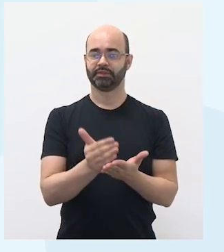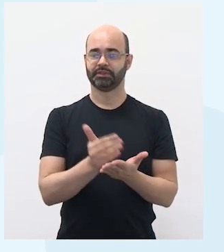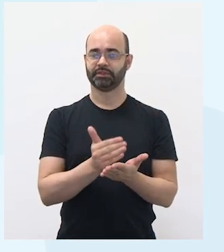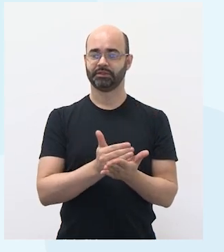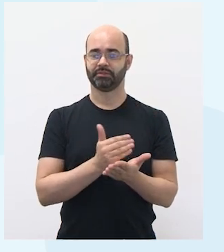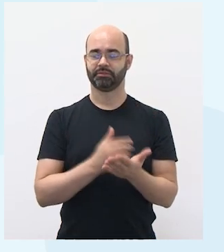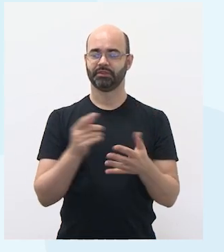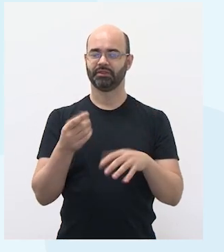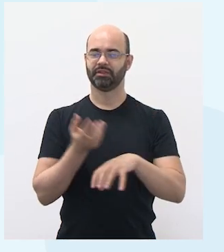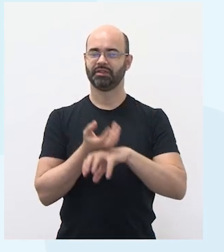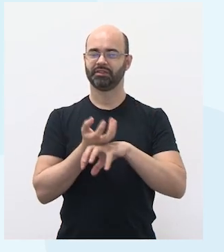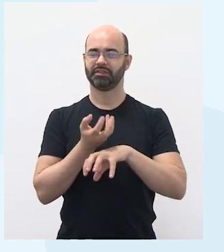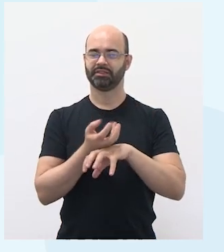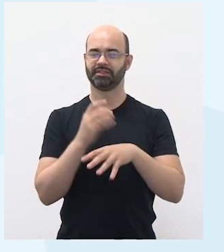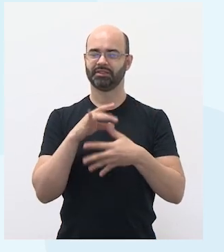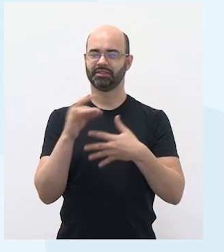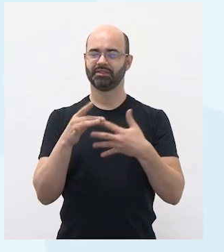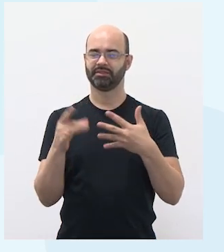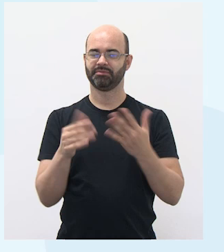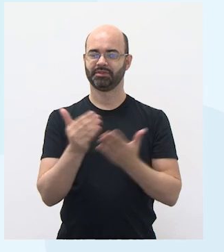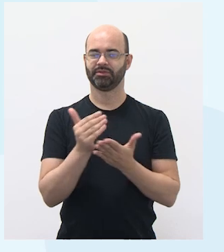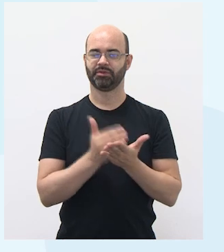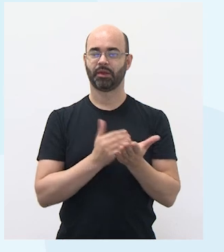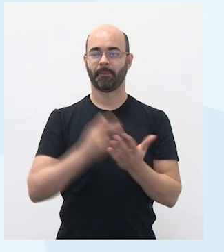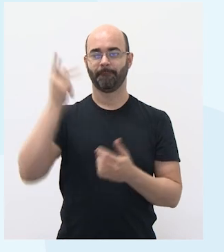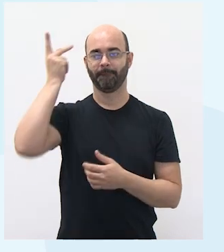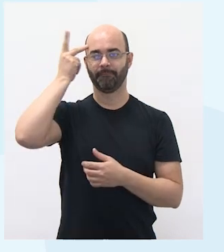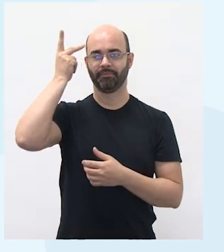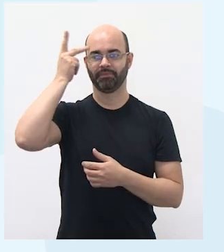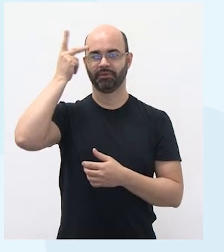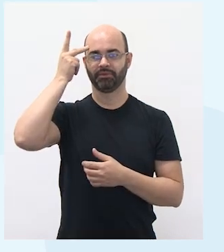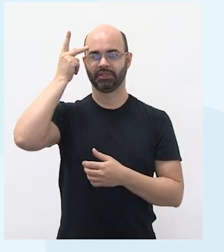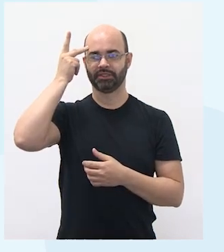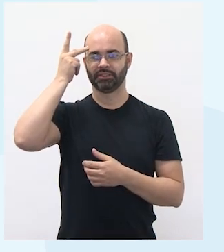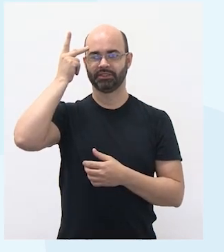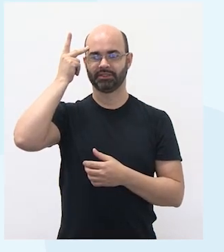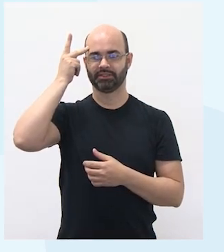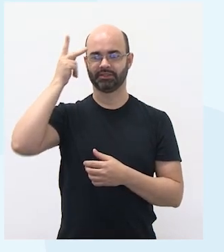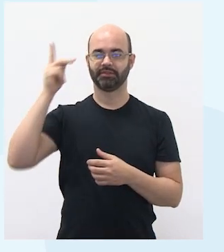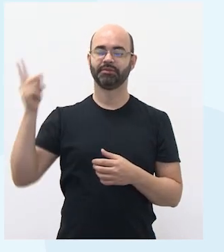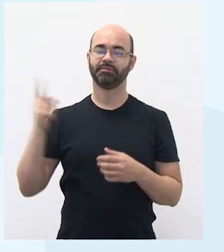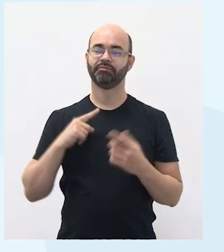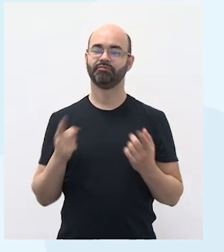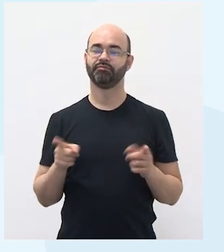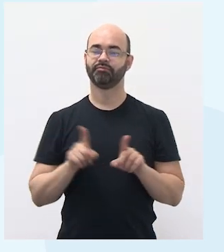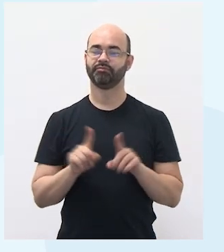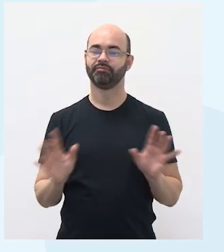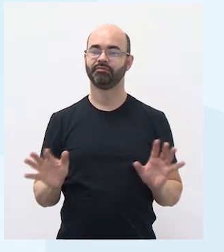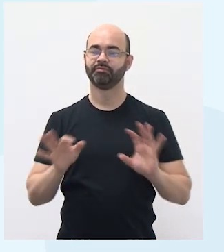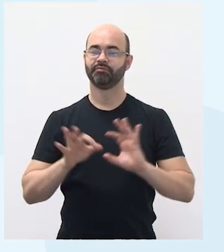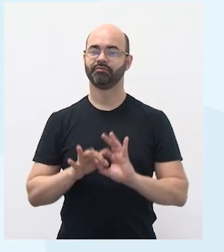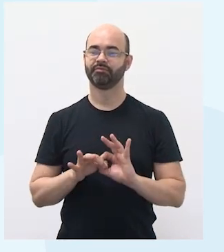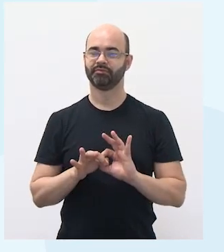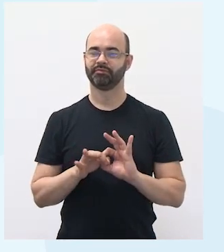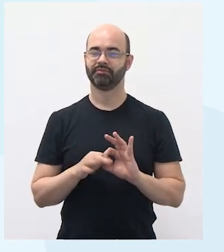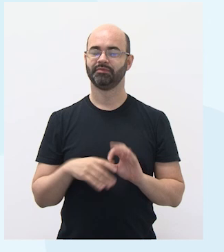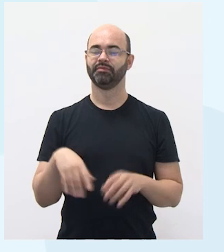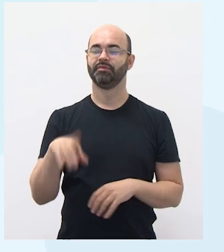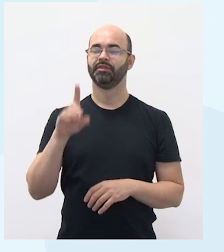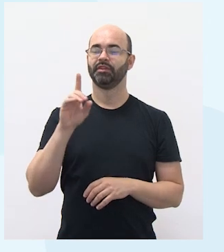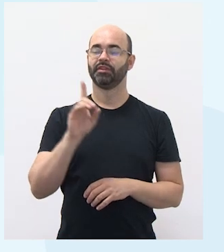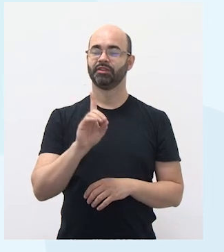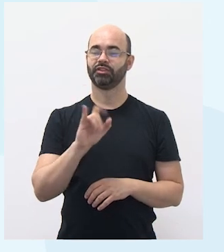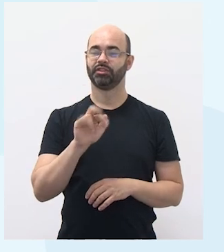disciplinas a gente percebe que o currículo paulista, a gente percebe que está em consonância com as diretrizes